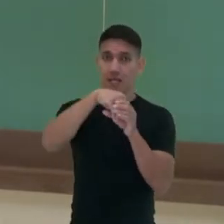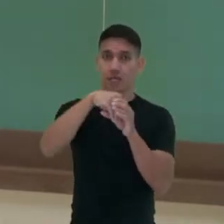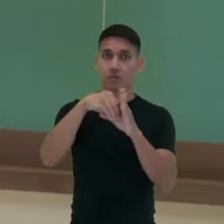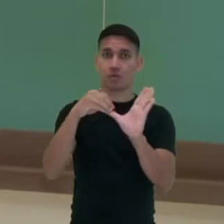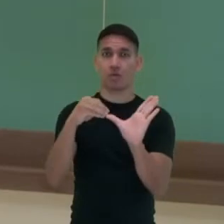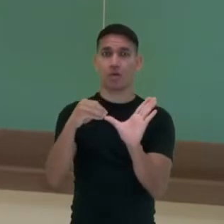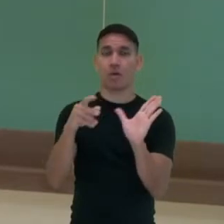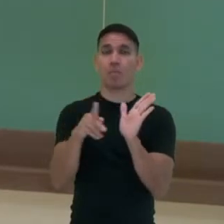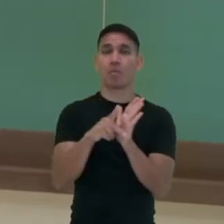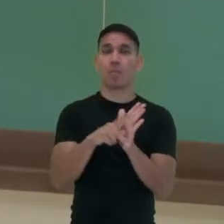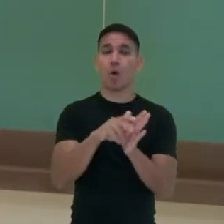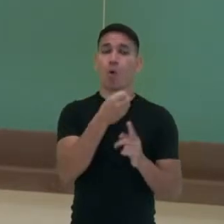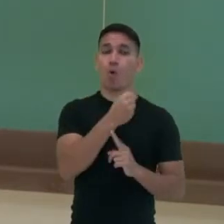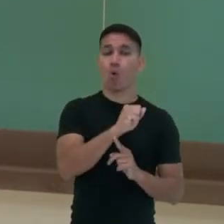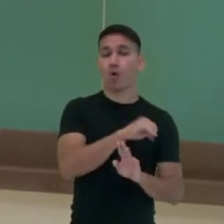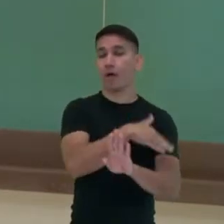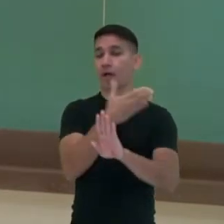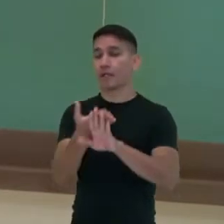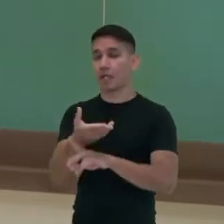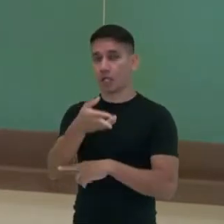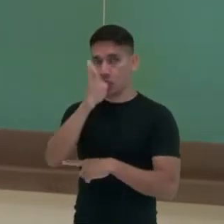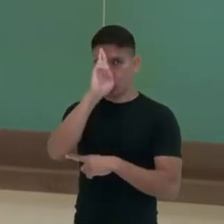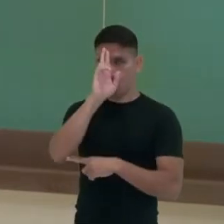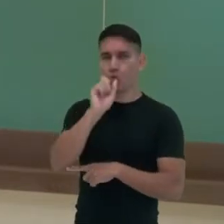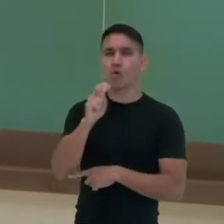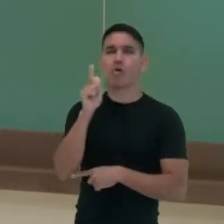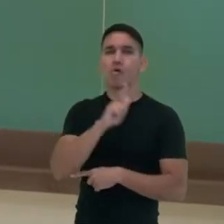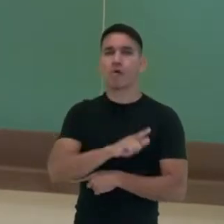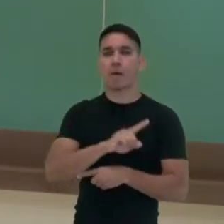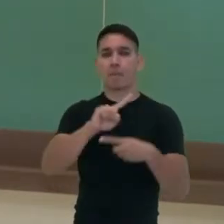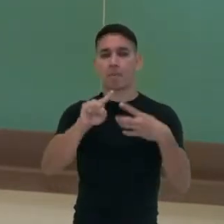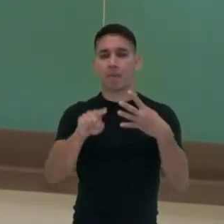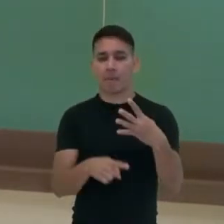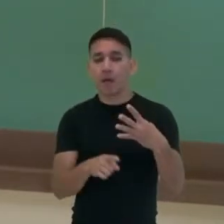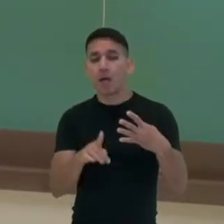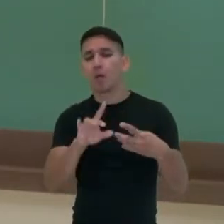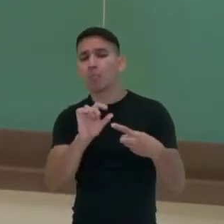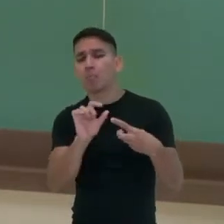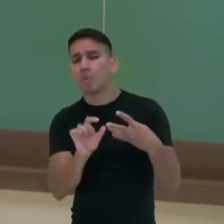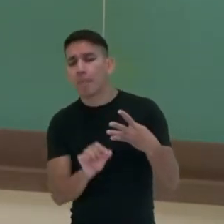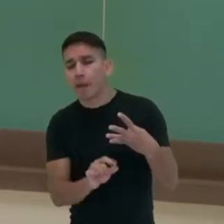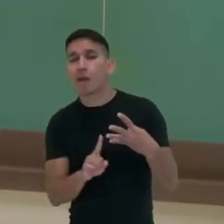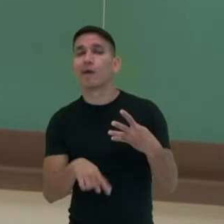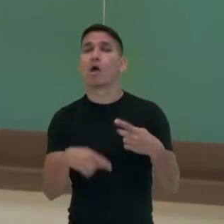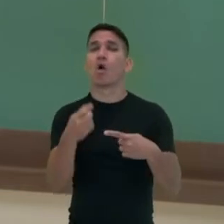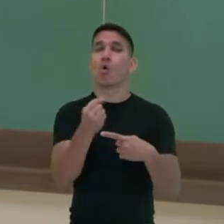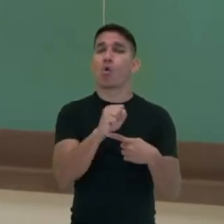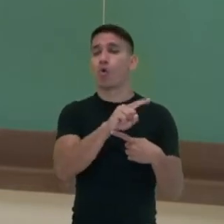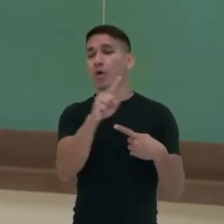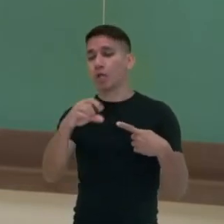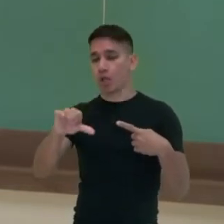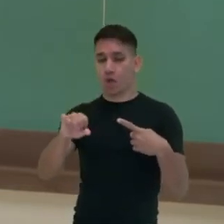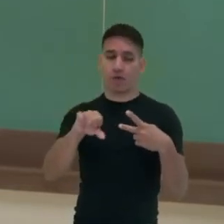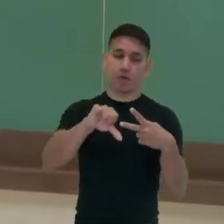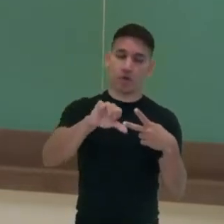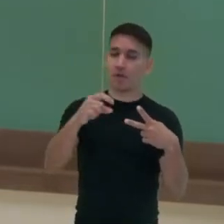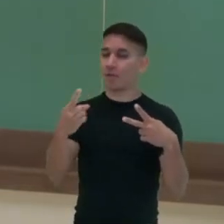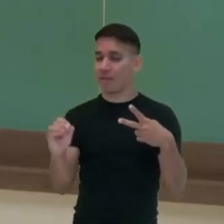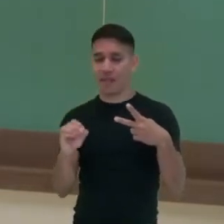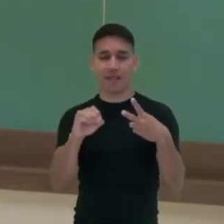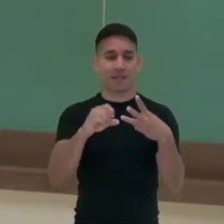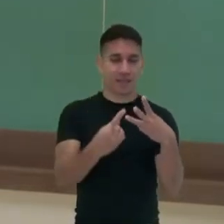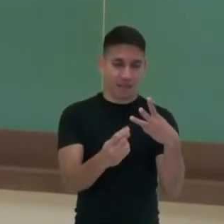8 até o 12. Então, aqui nós temos 4 horas, né? Então, do 8 até o 9, do 9 até o 10, do 10 até o 11, do 11 até o